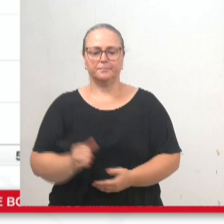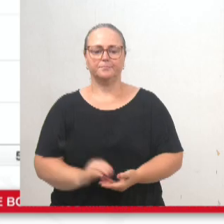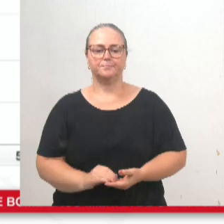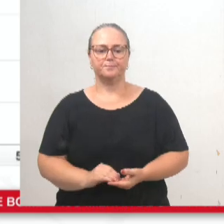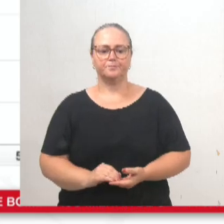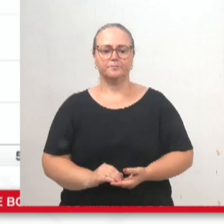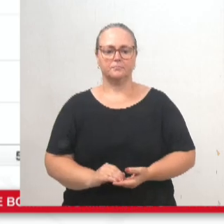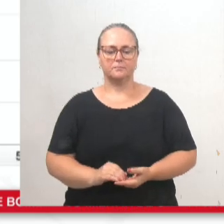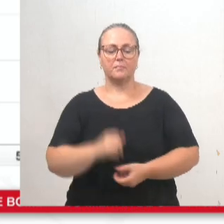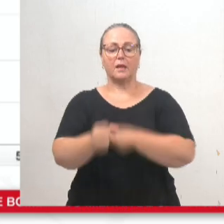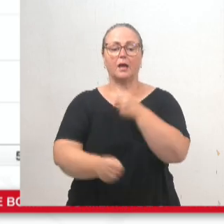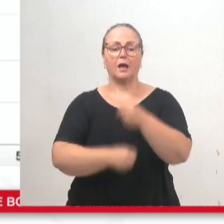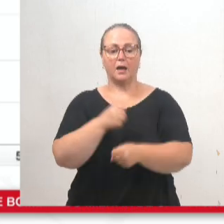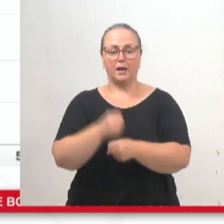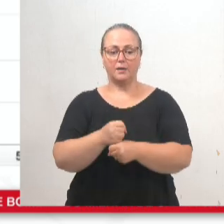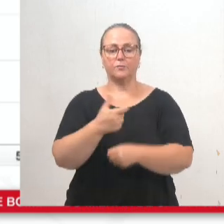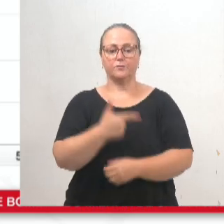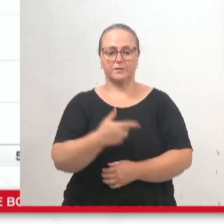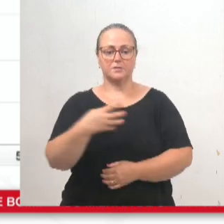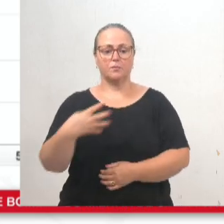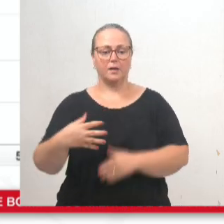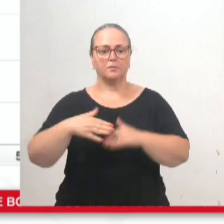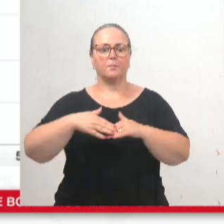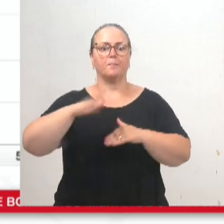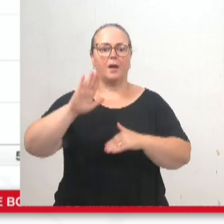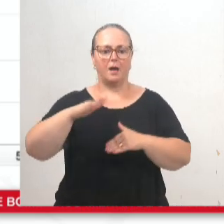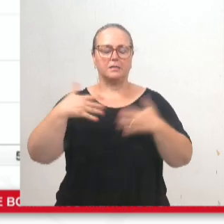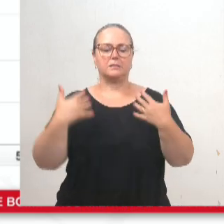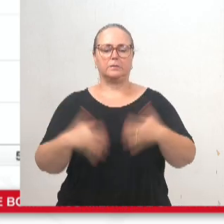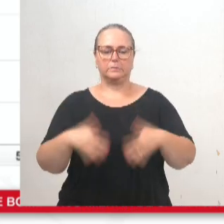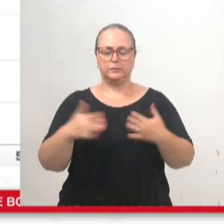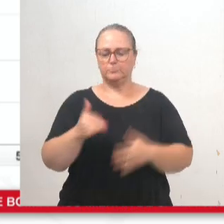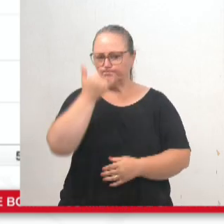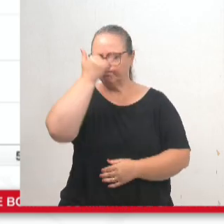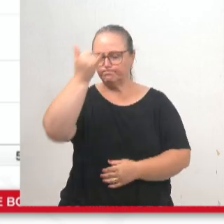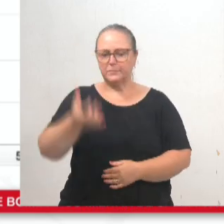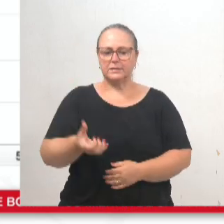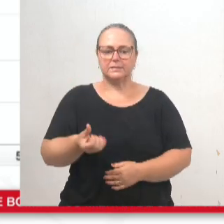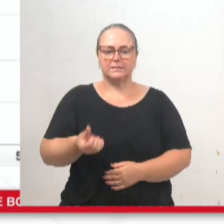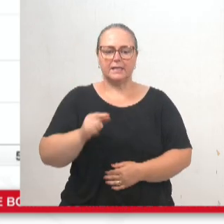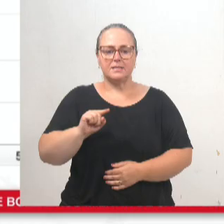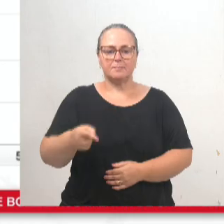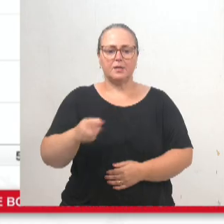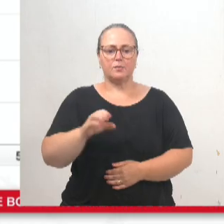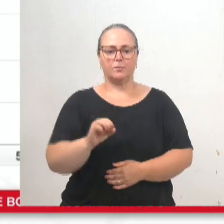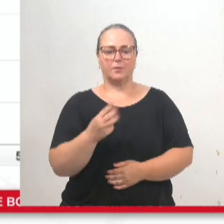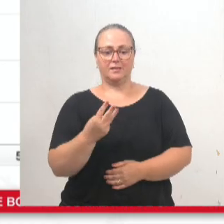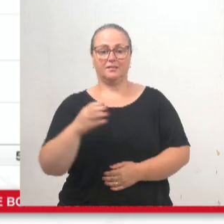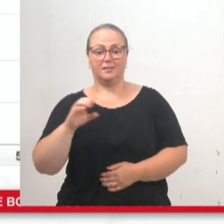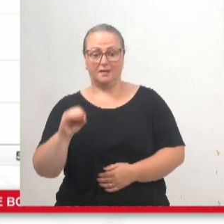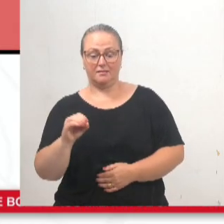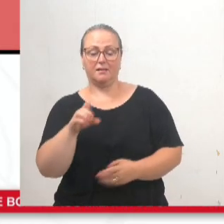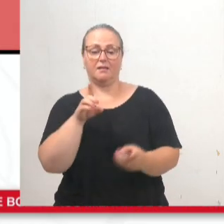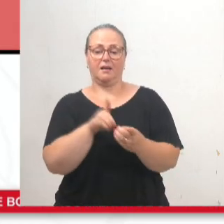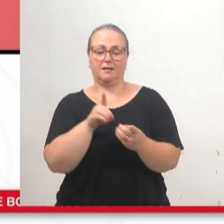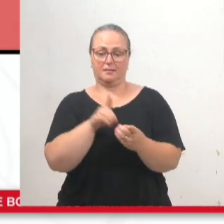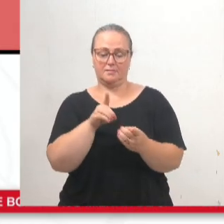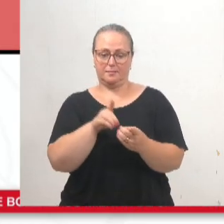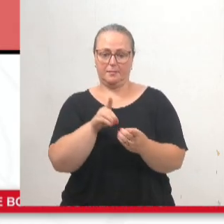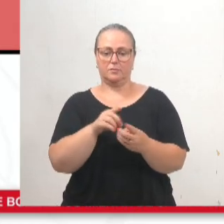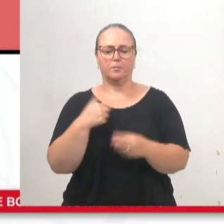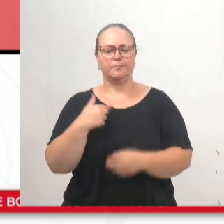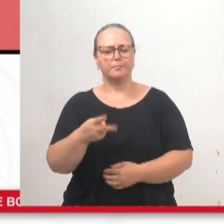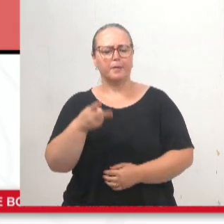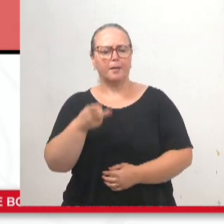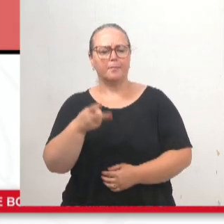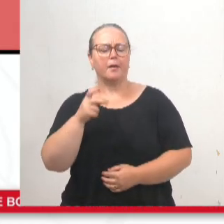E, em 2024, esse número aumentou ainda mais, para 6.030. Então, o que a gente percebe aqui? Que nesse período,